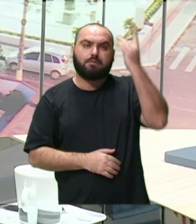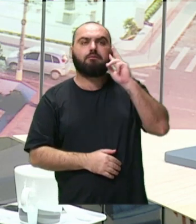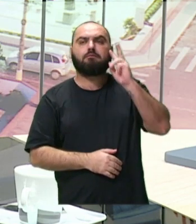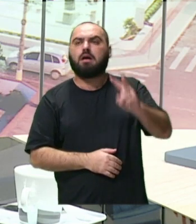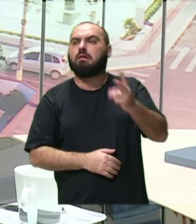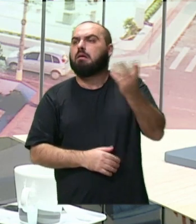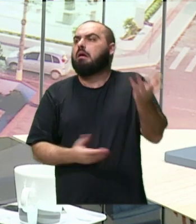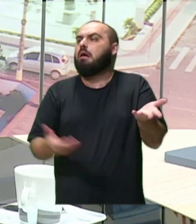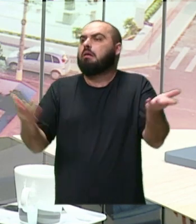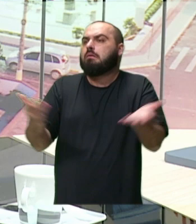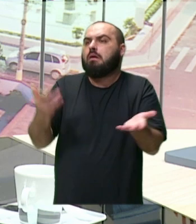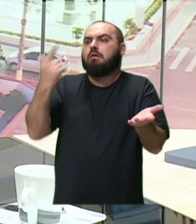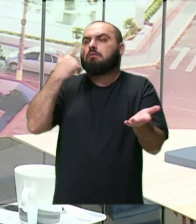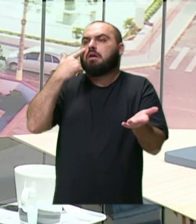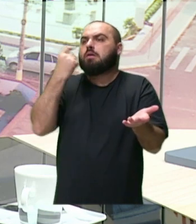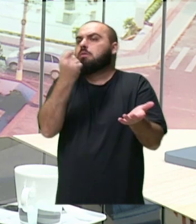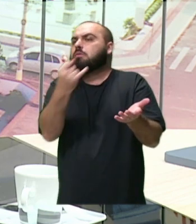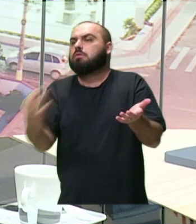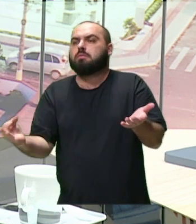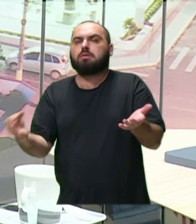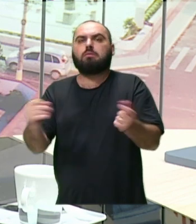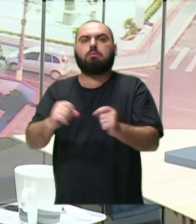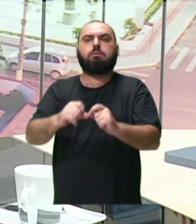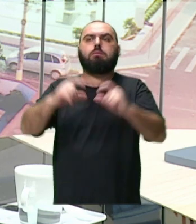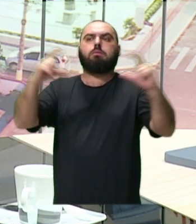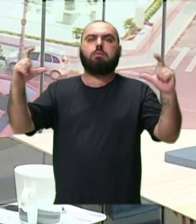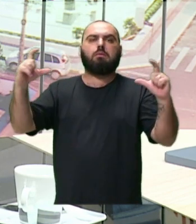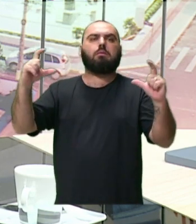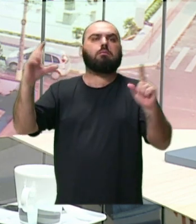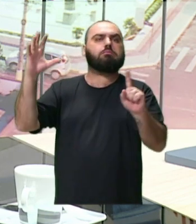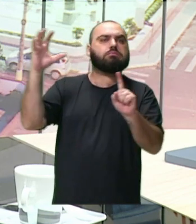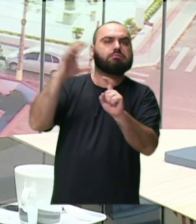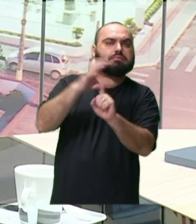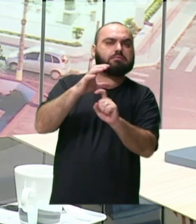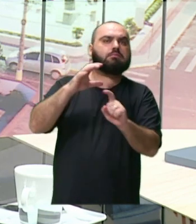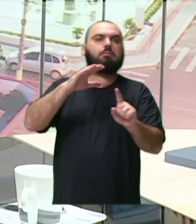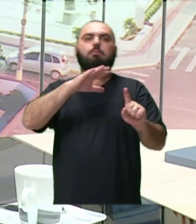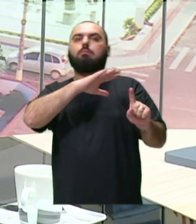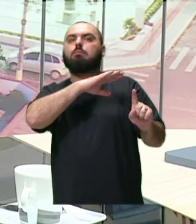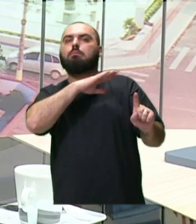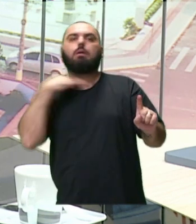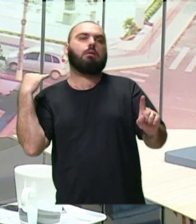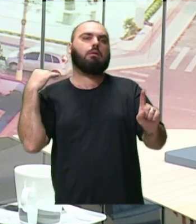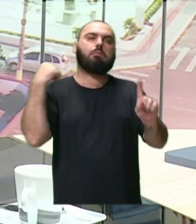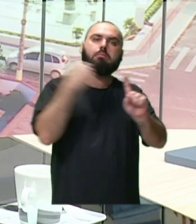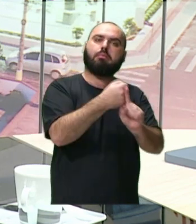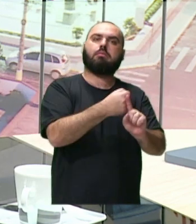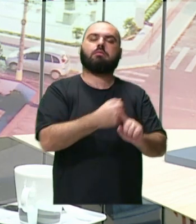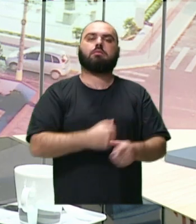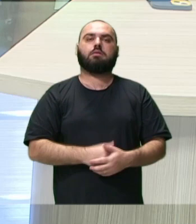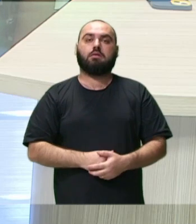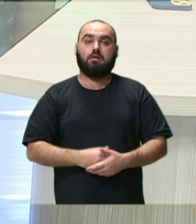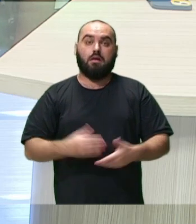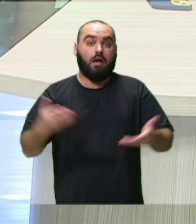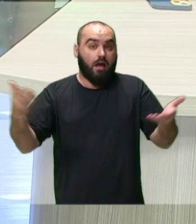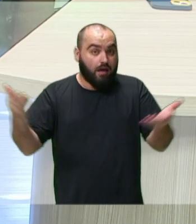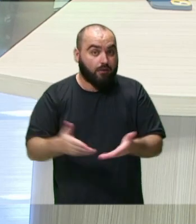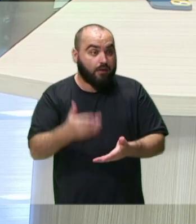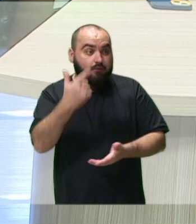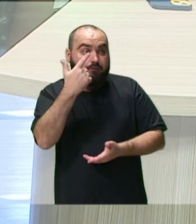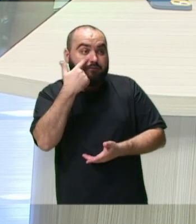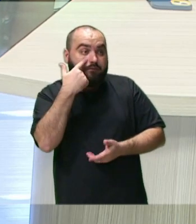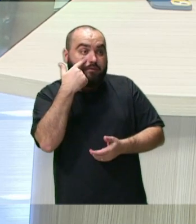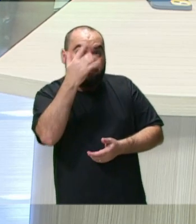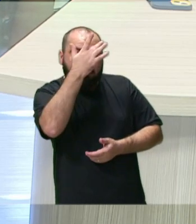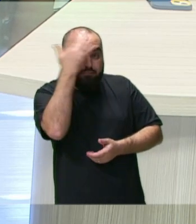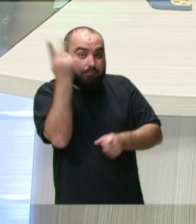números aumentando de assédio, de feminicídio, não. Agora nós estamos vendo as pessoas procurando ajuda, as pessoas relatando o